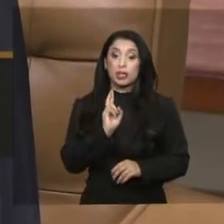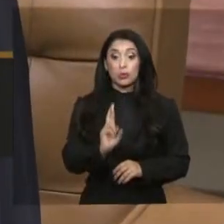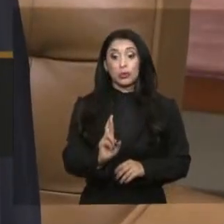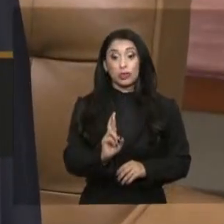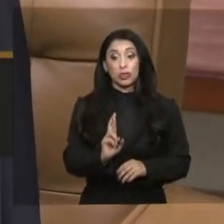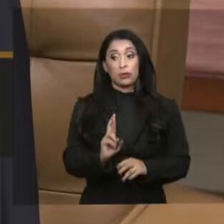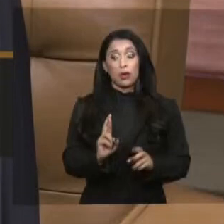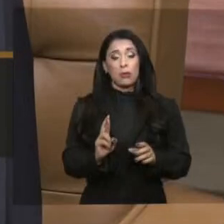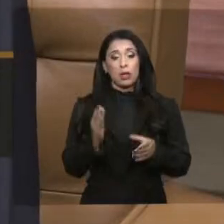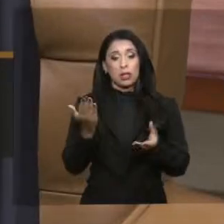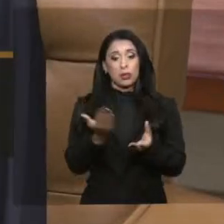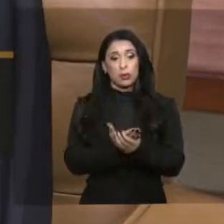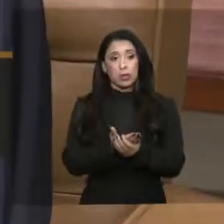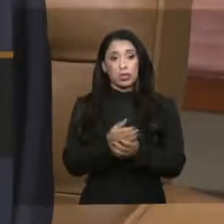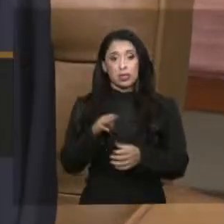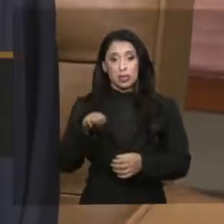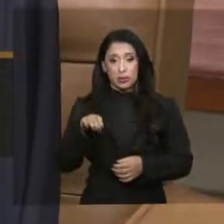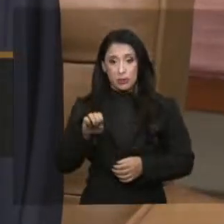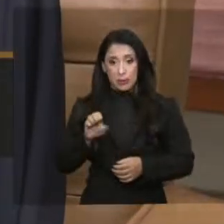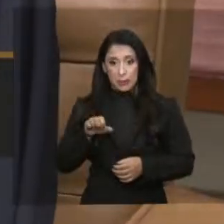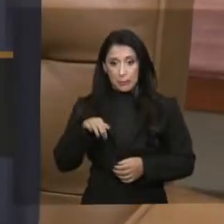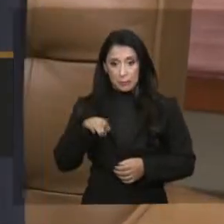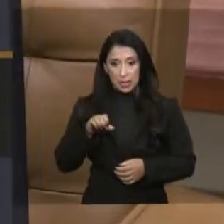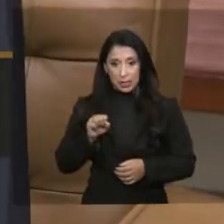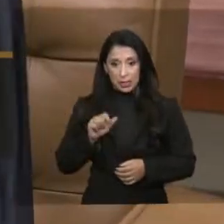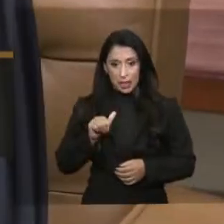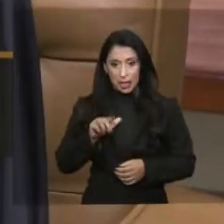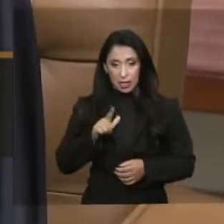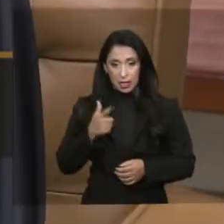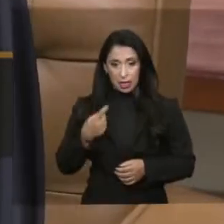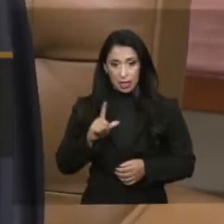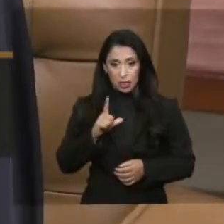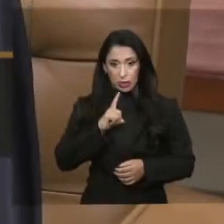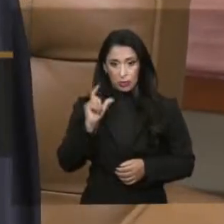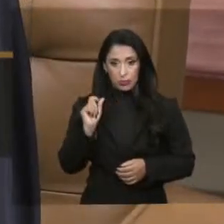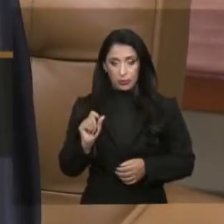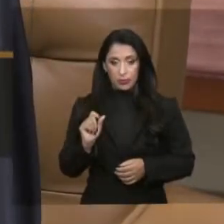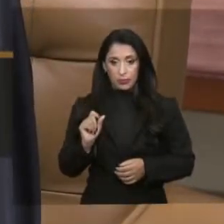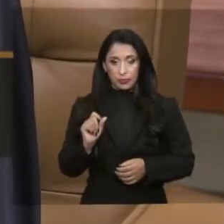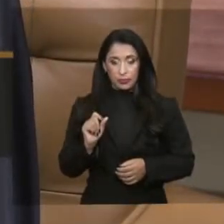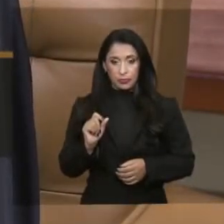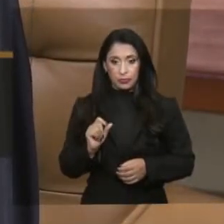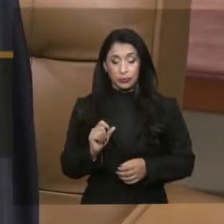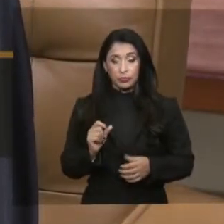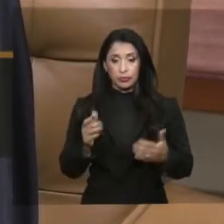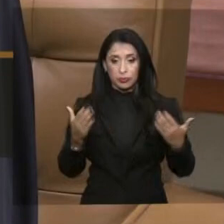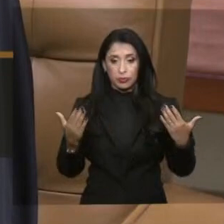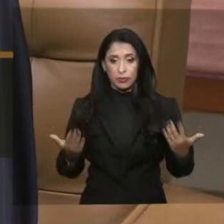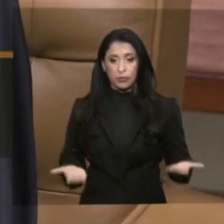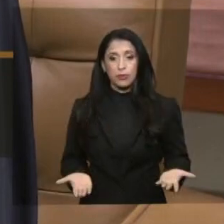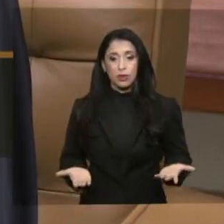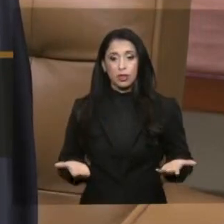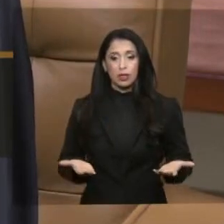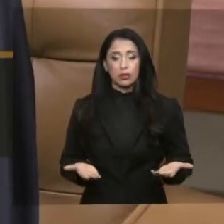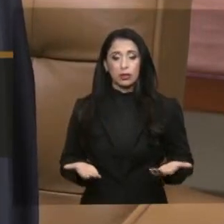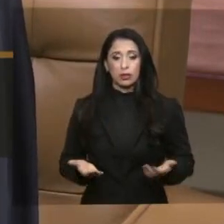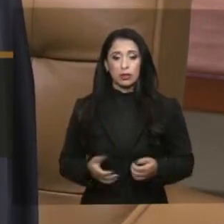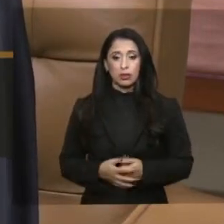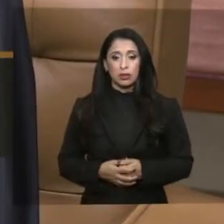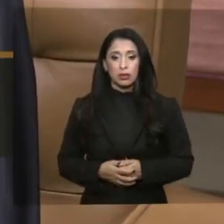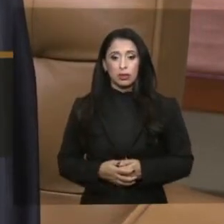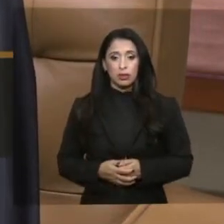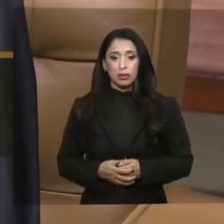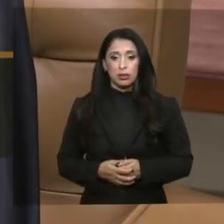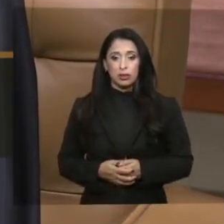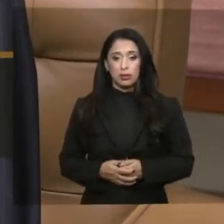houve, a despeito da existência de... O ministro Lewandowski puder me corrigir, porque tem boa memória sobre esse